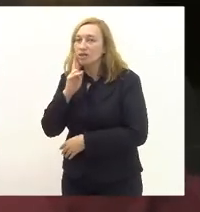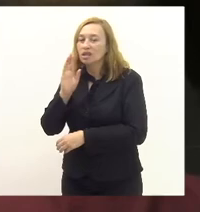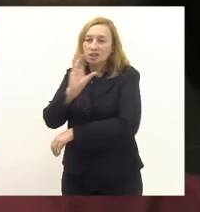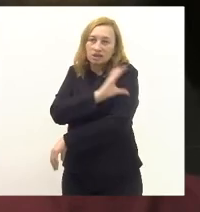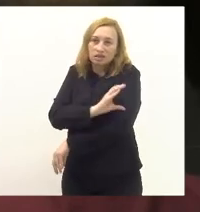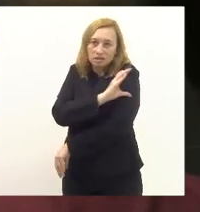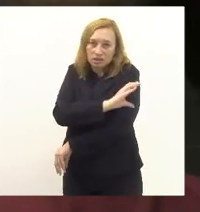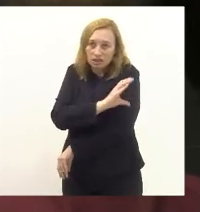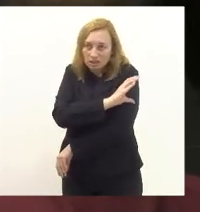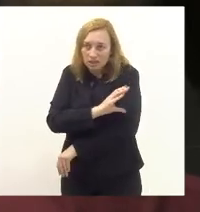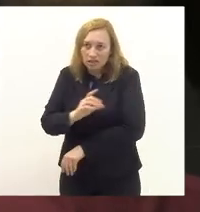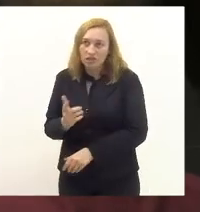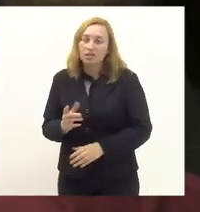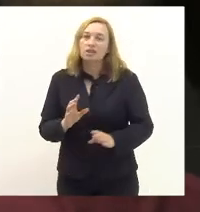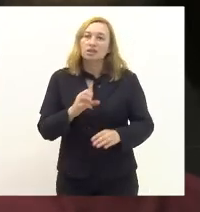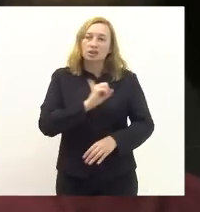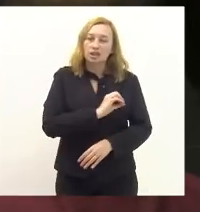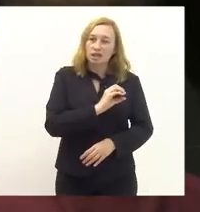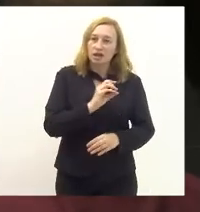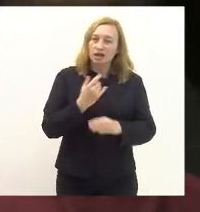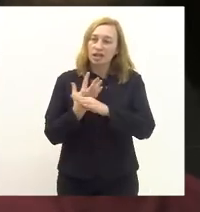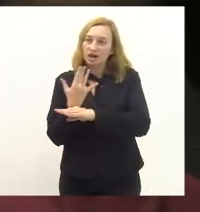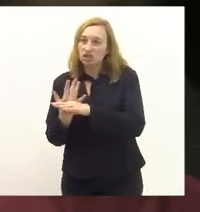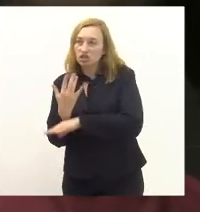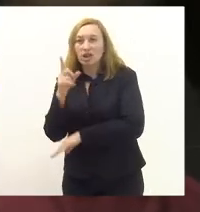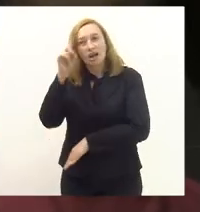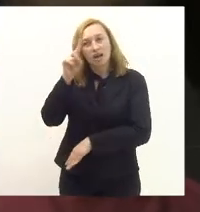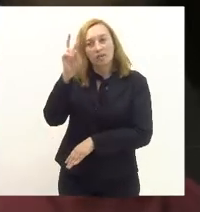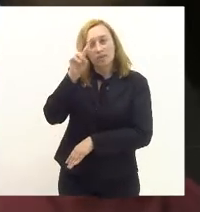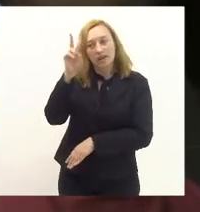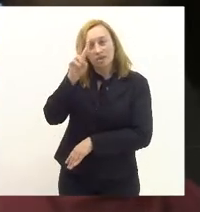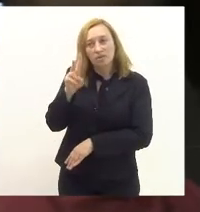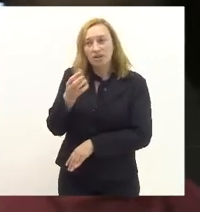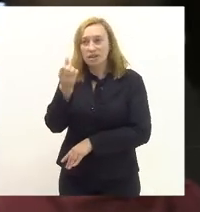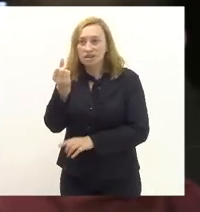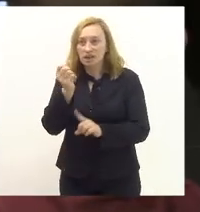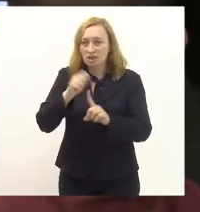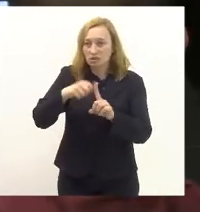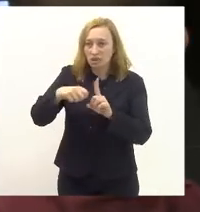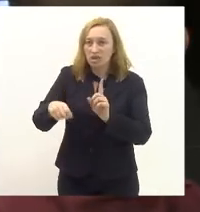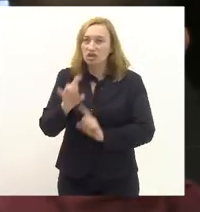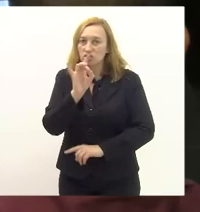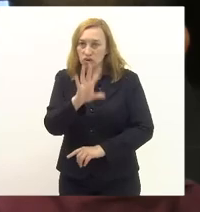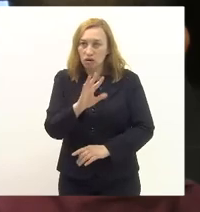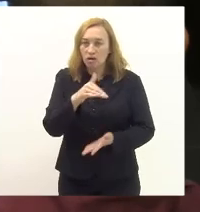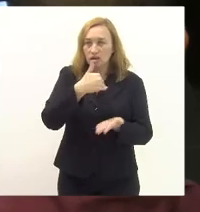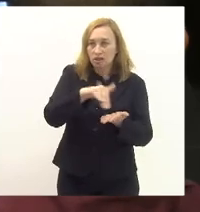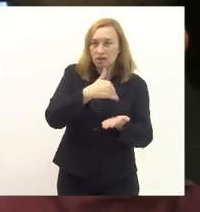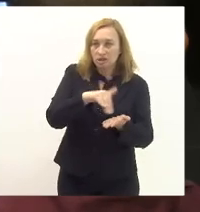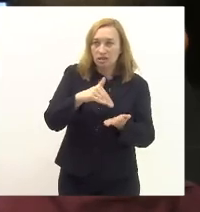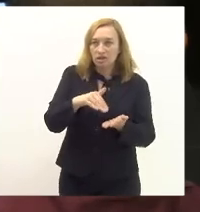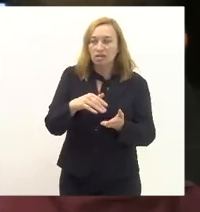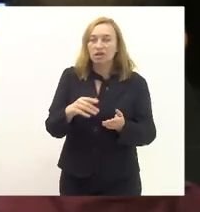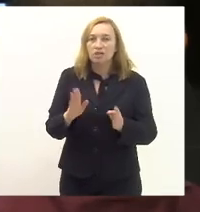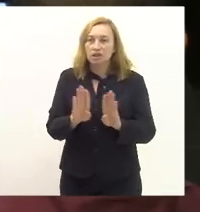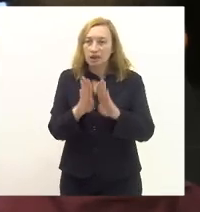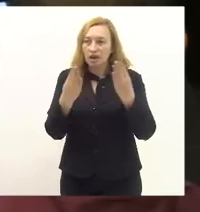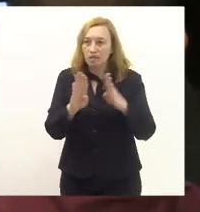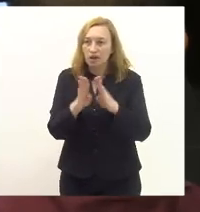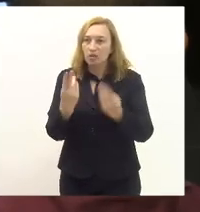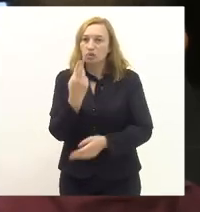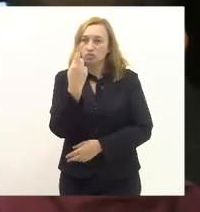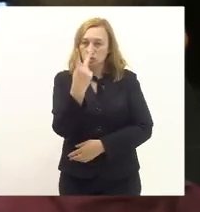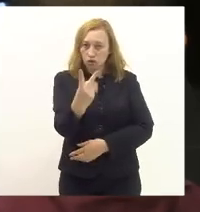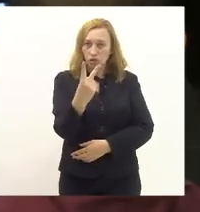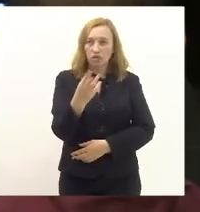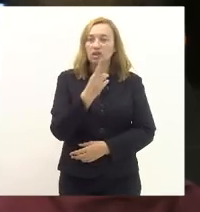dos Goitacazes, e de Caxias, lembrando que eu fiquei 6 meses apenas na secretaria e reabri esses 2 restaurantes